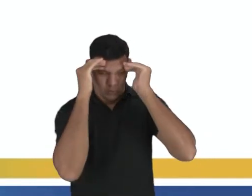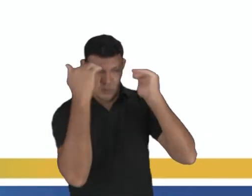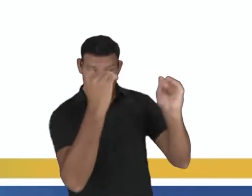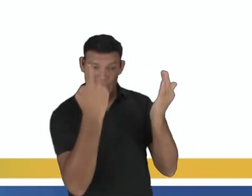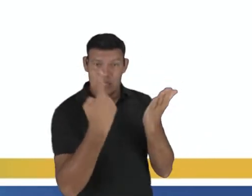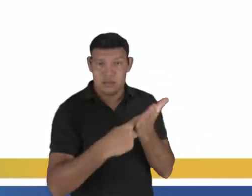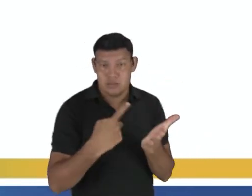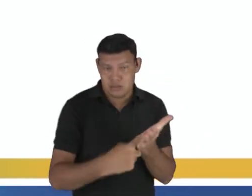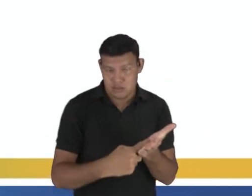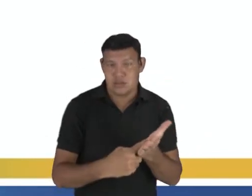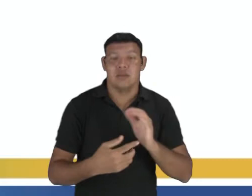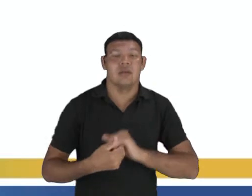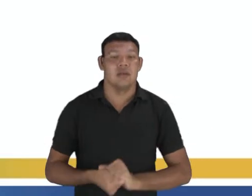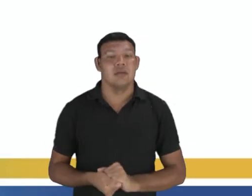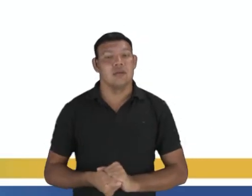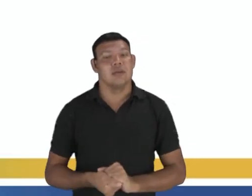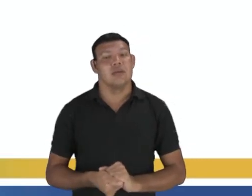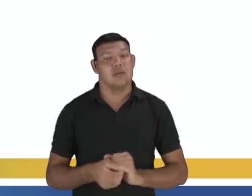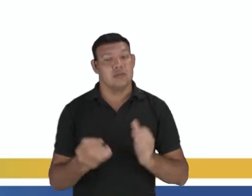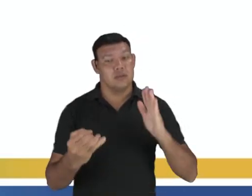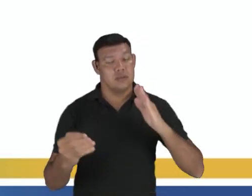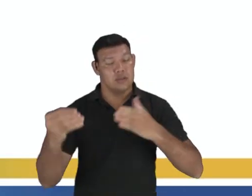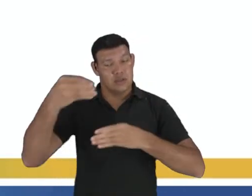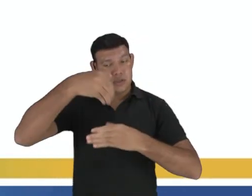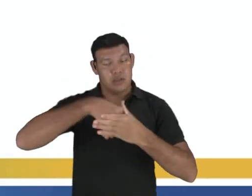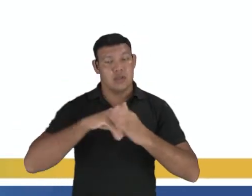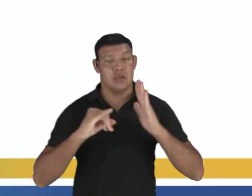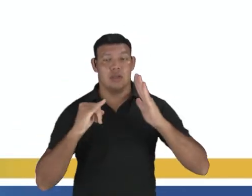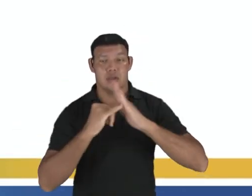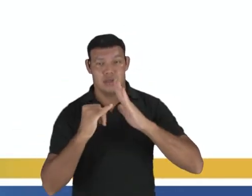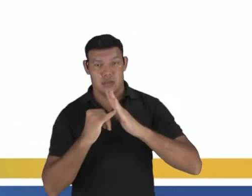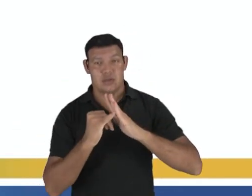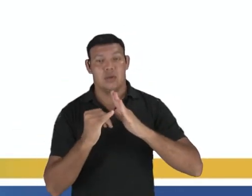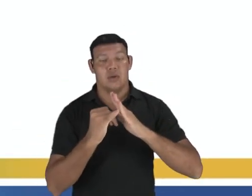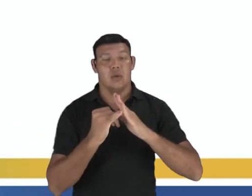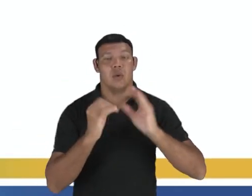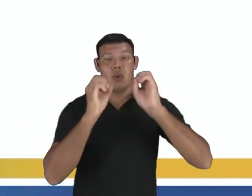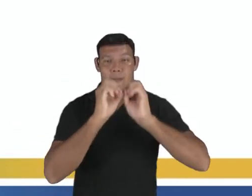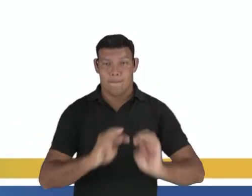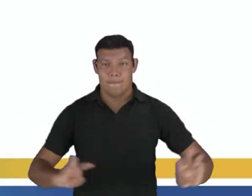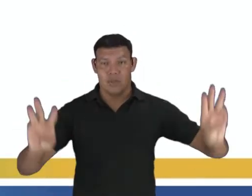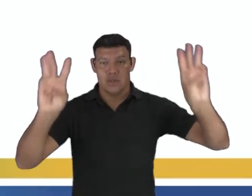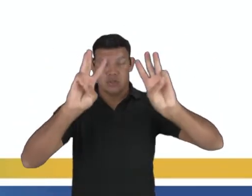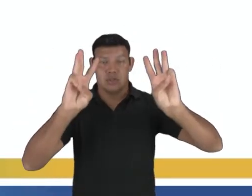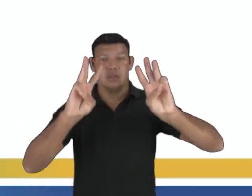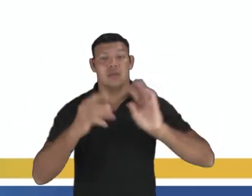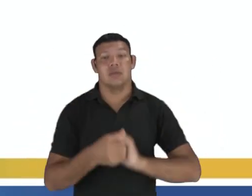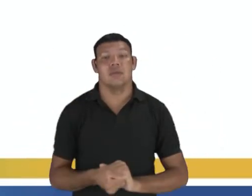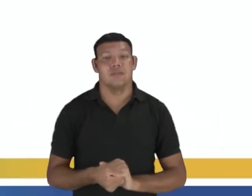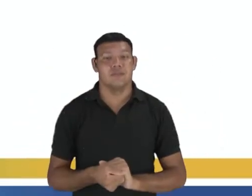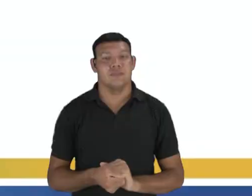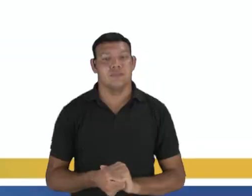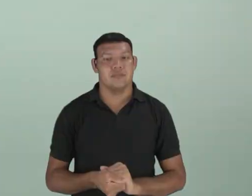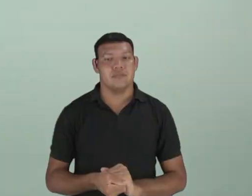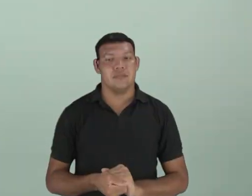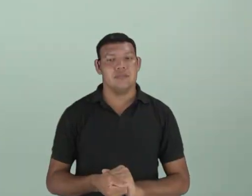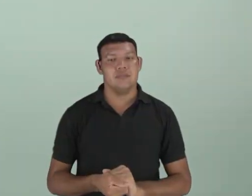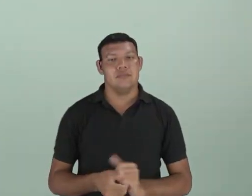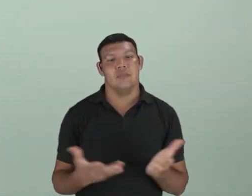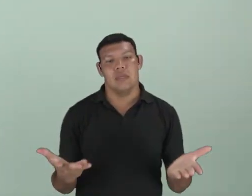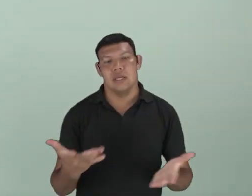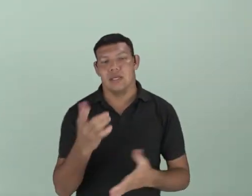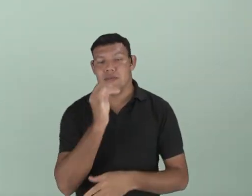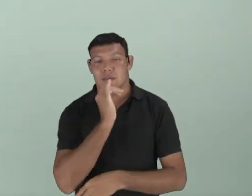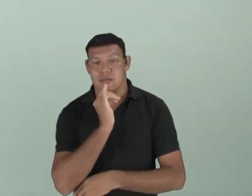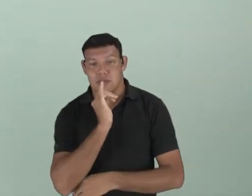dentro dessa organização da ONU, são estipulados acordos. Por exemplo, se dentro dessa organização eles